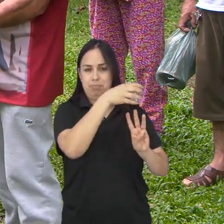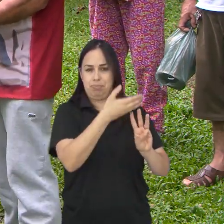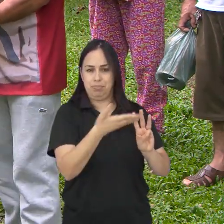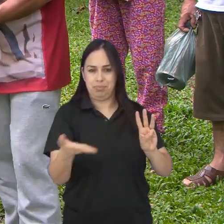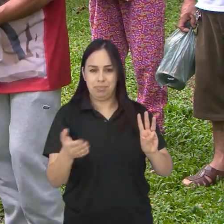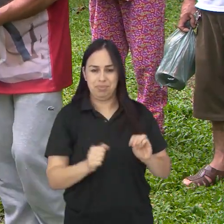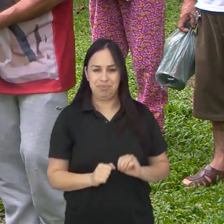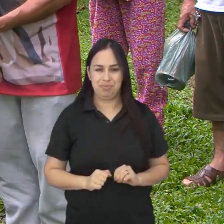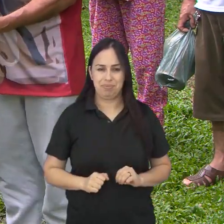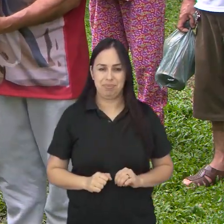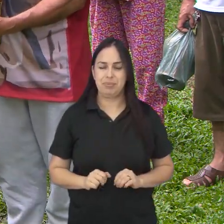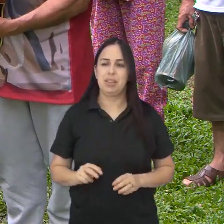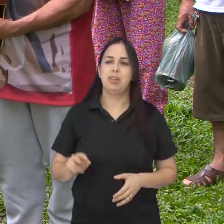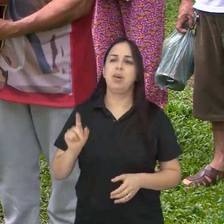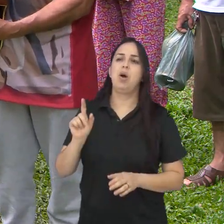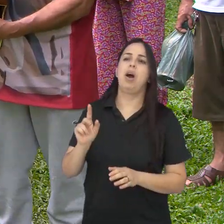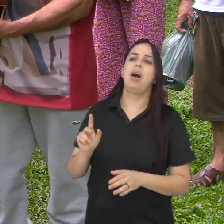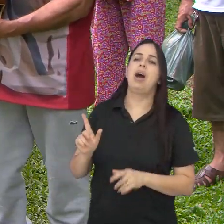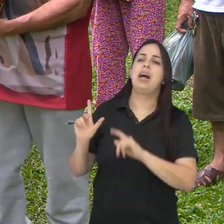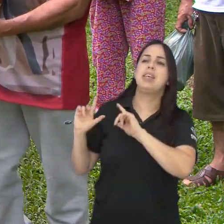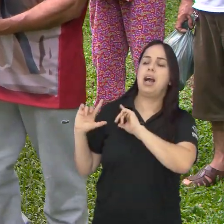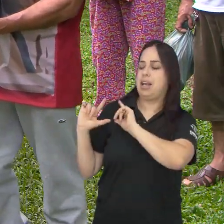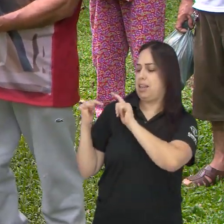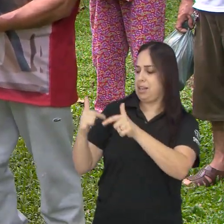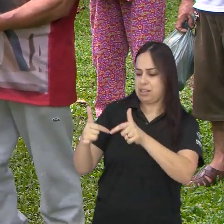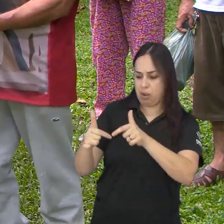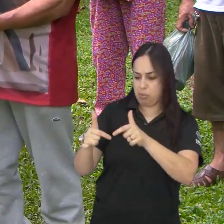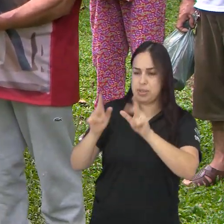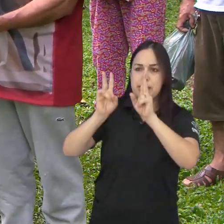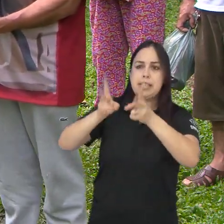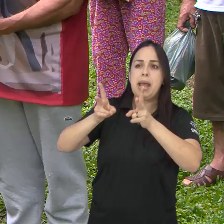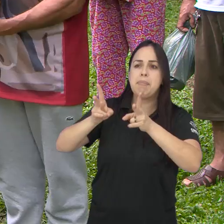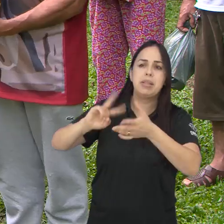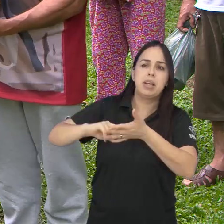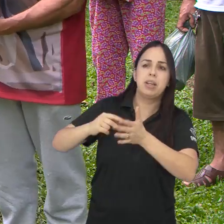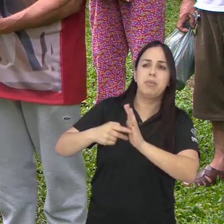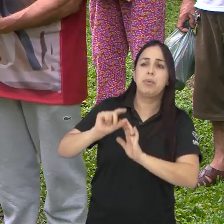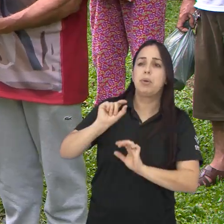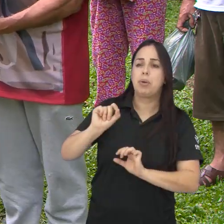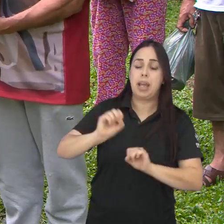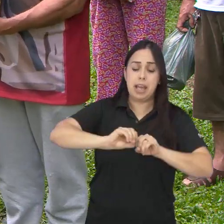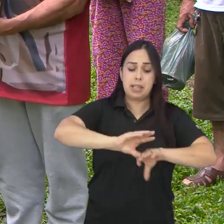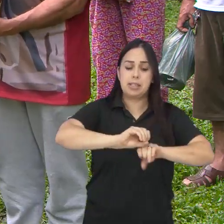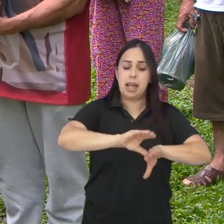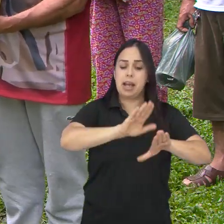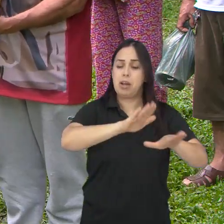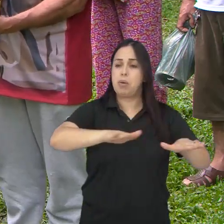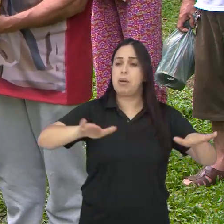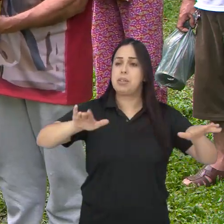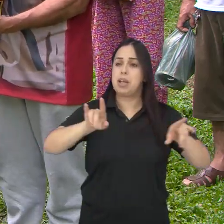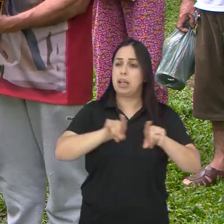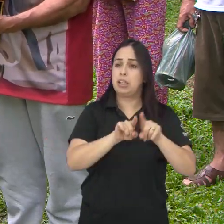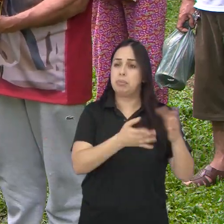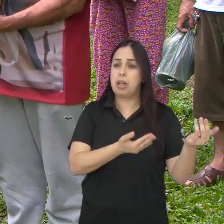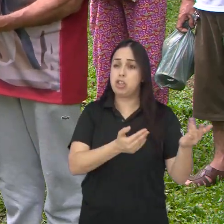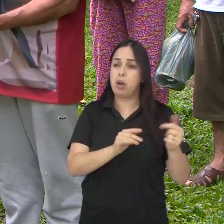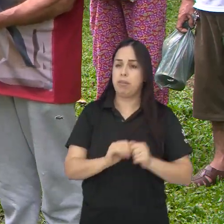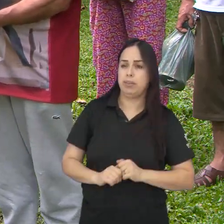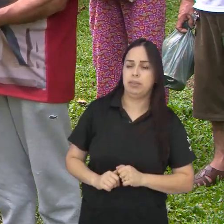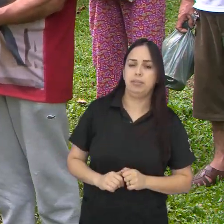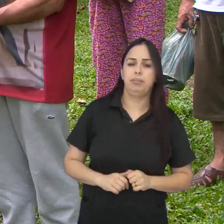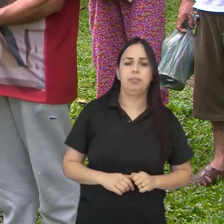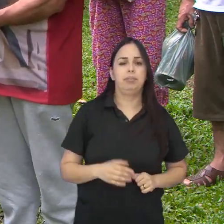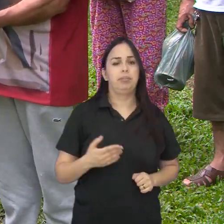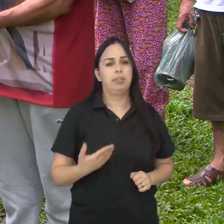anfitrião aqui. O que significa manter essas tradições vivas aí? O pessoal mais novo também? Nesse caso,